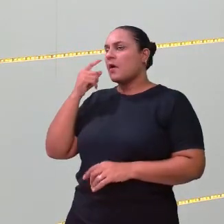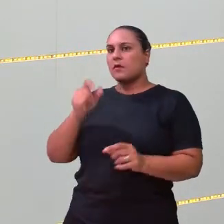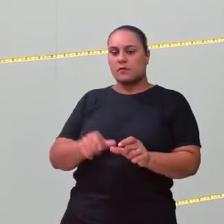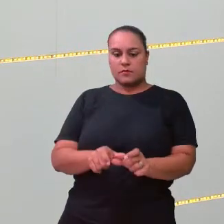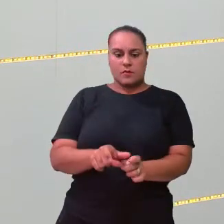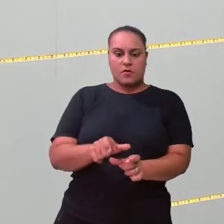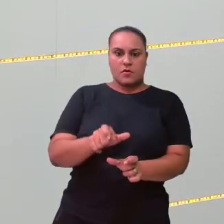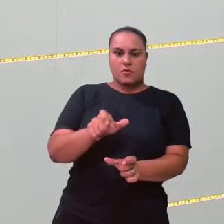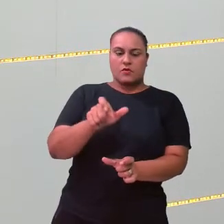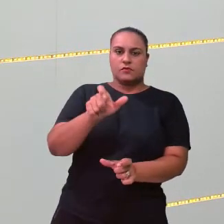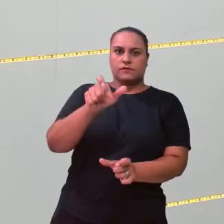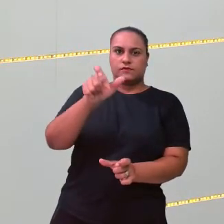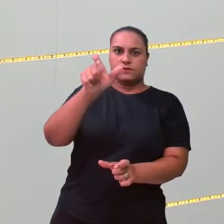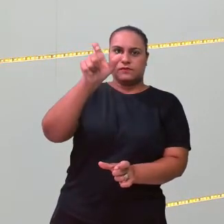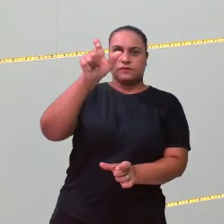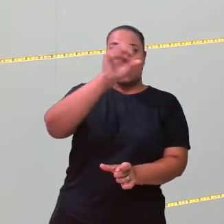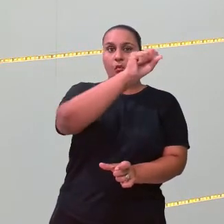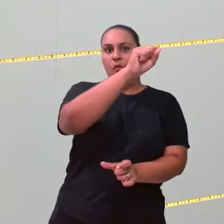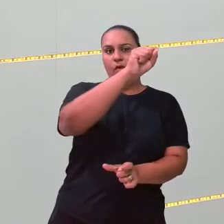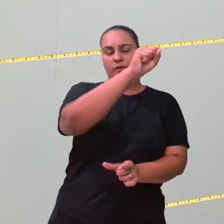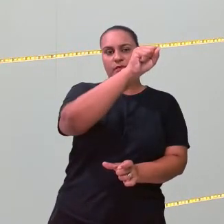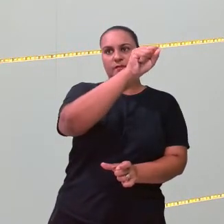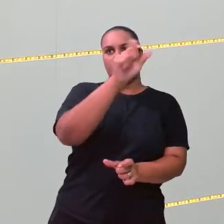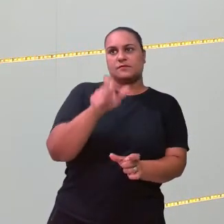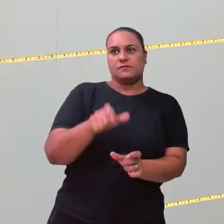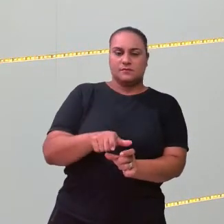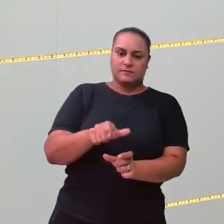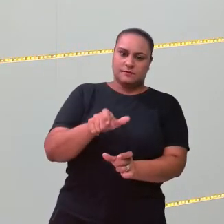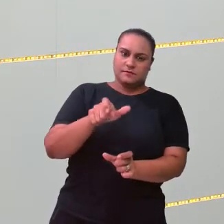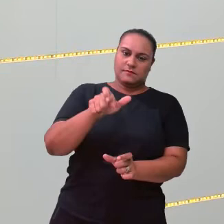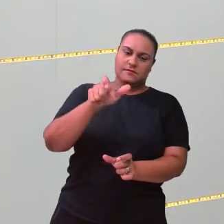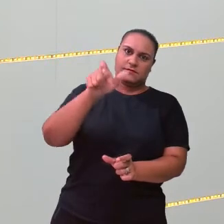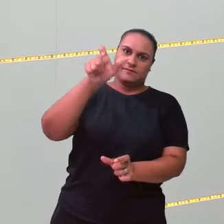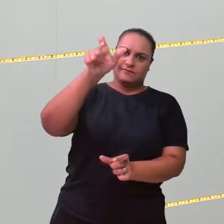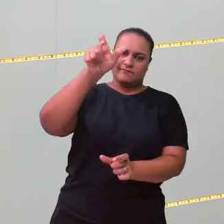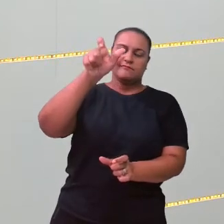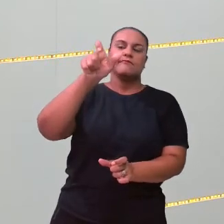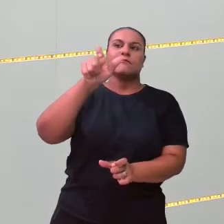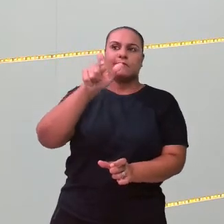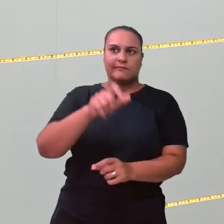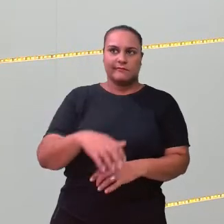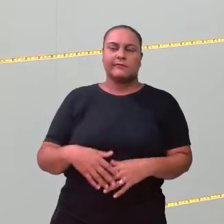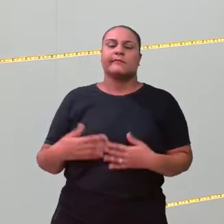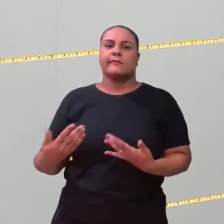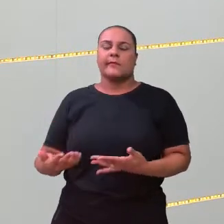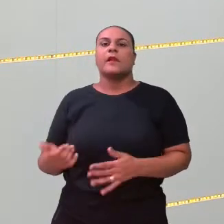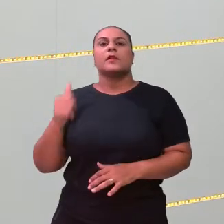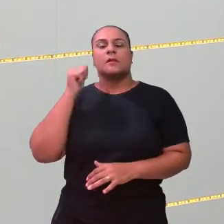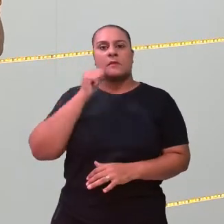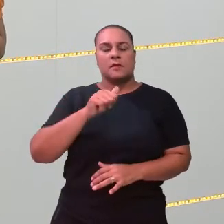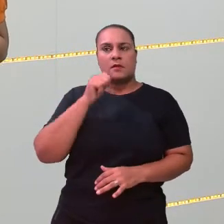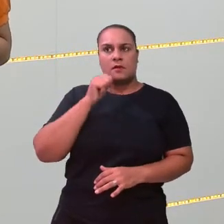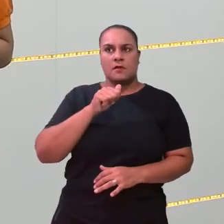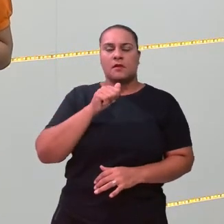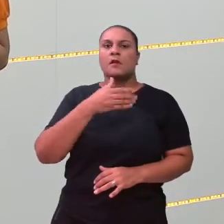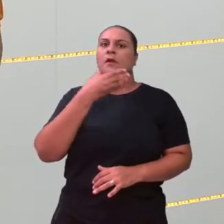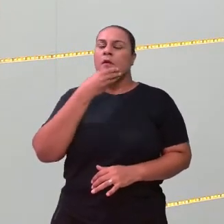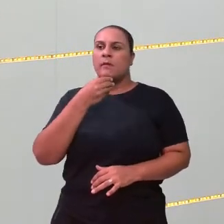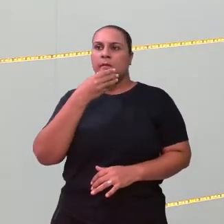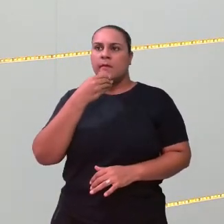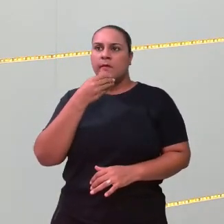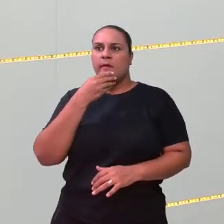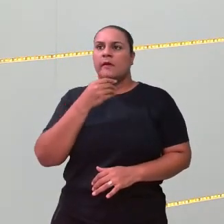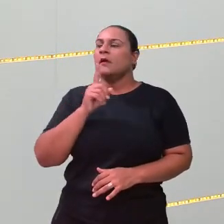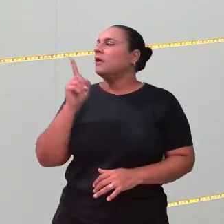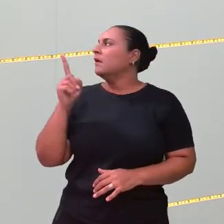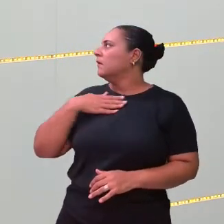que ele é o maior aqui. O gráfico da corrida, tanto as meninas quanto os meninos,